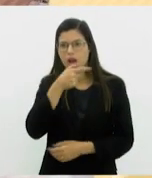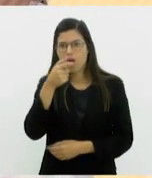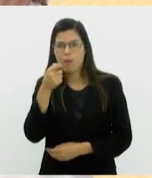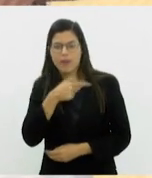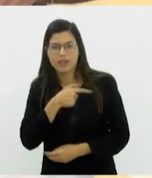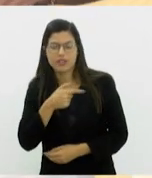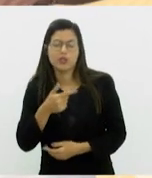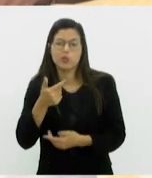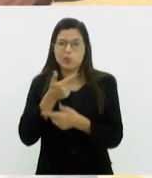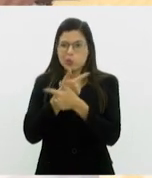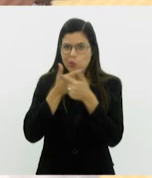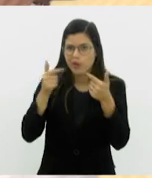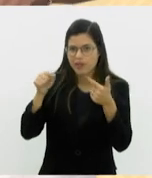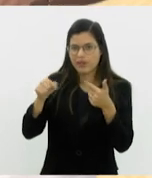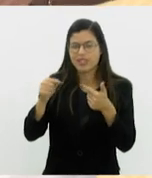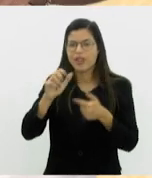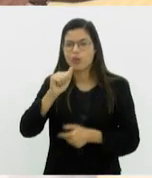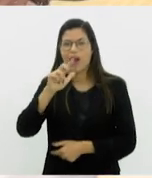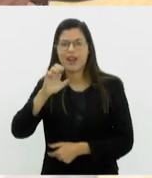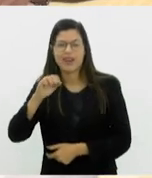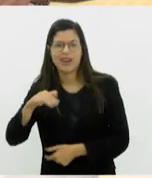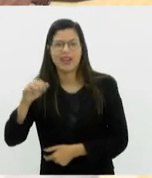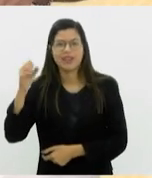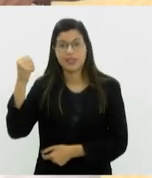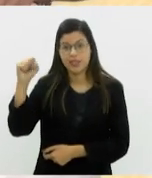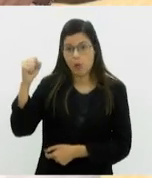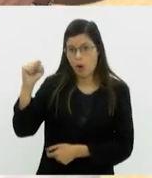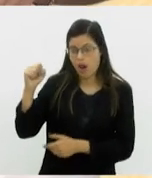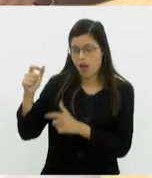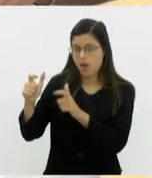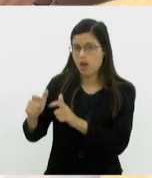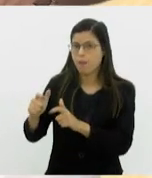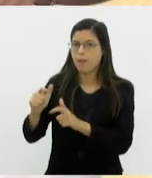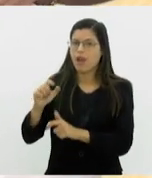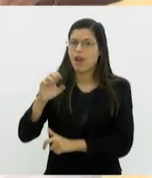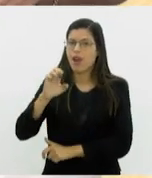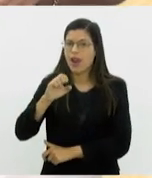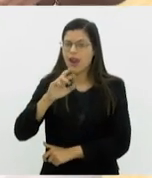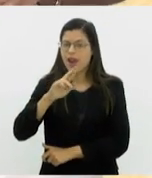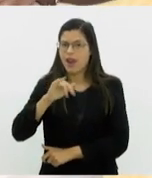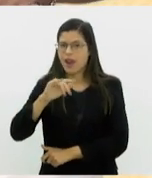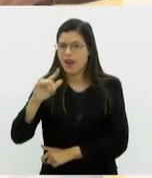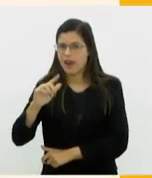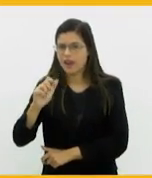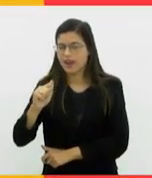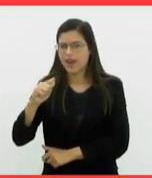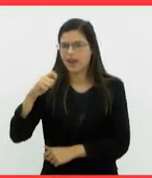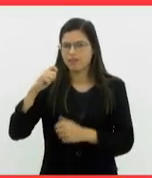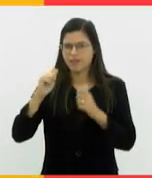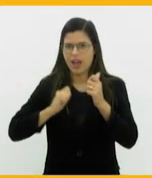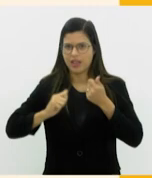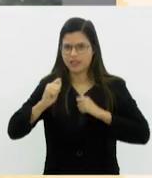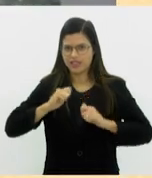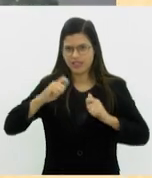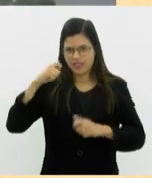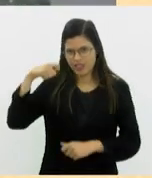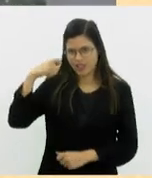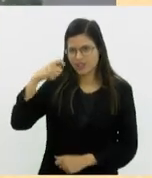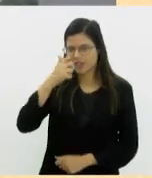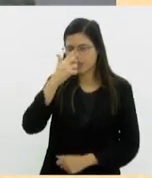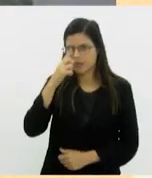Sorria, Você Está no Além, Chega Saquarema, e a atriz Érica Colares tem um recado para vocês.